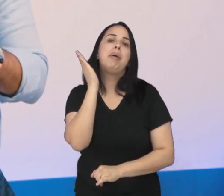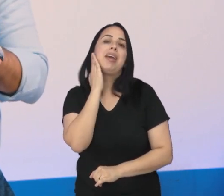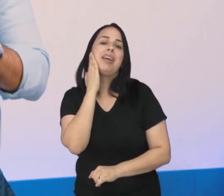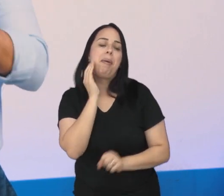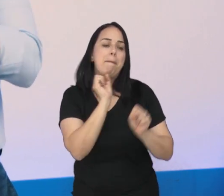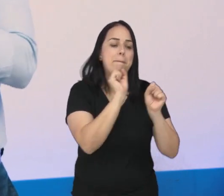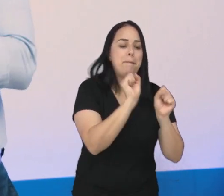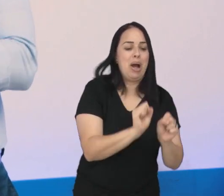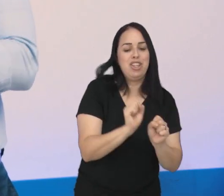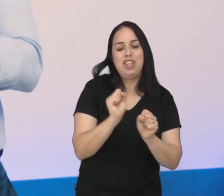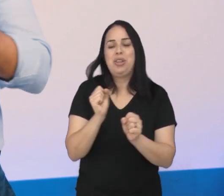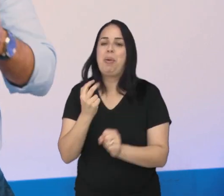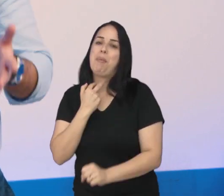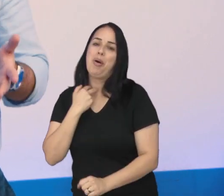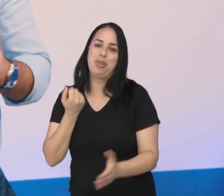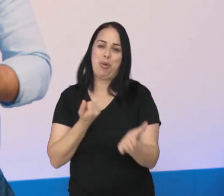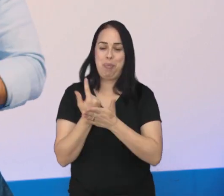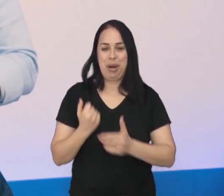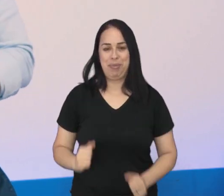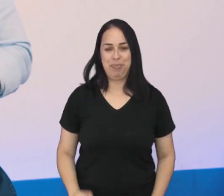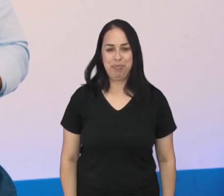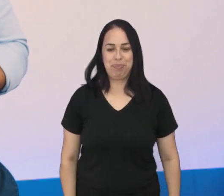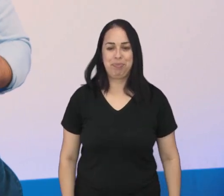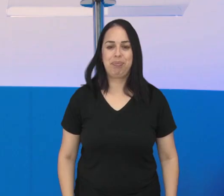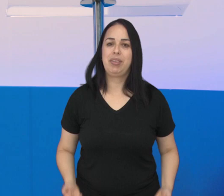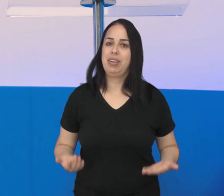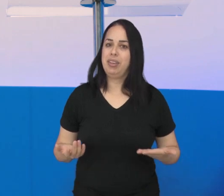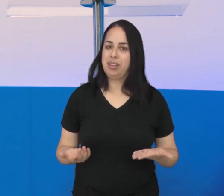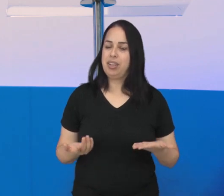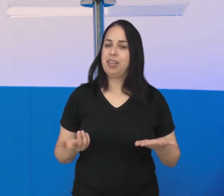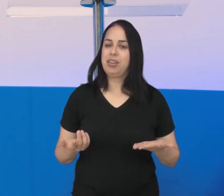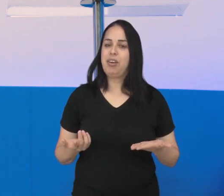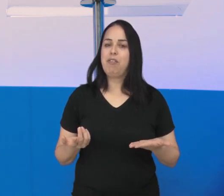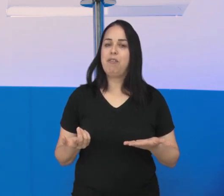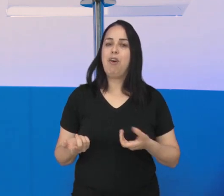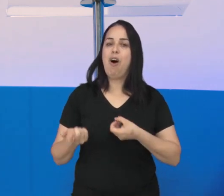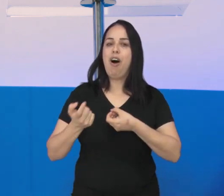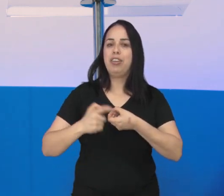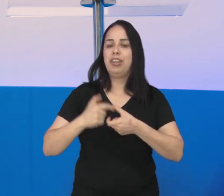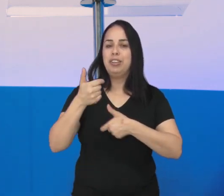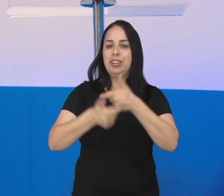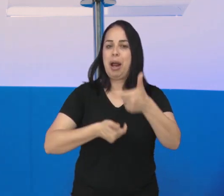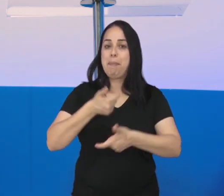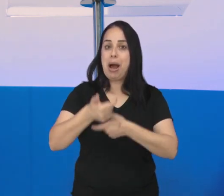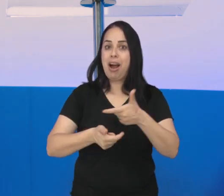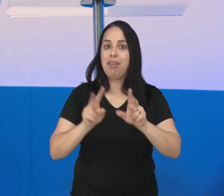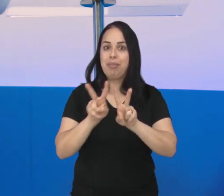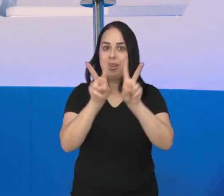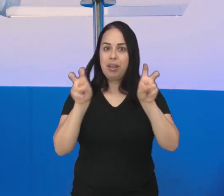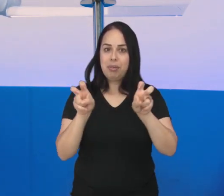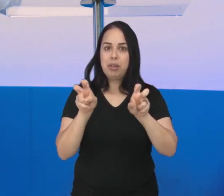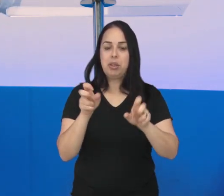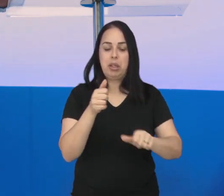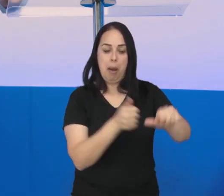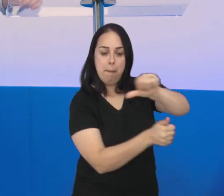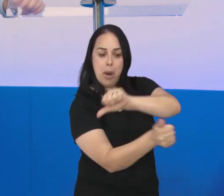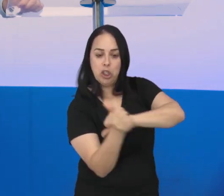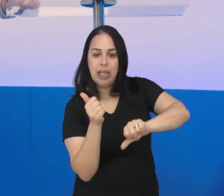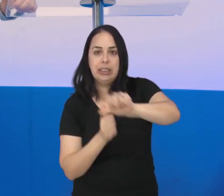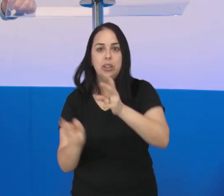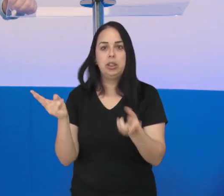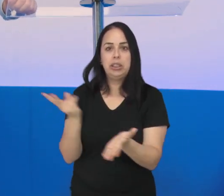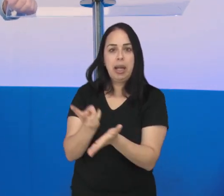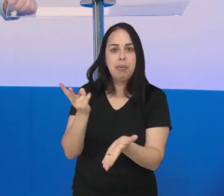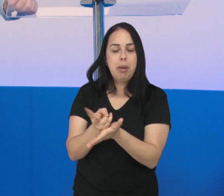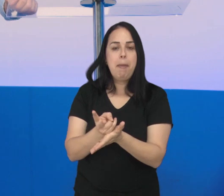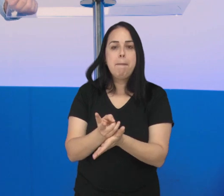também, viu, saber o que pode ou não pode comprar. E voltando a falar de emprego, o mercado está em constante